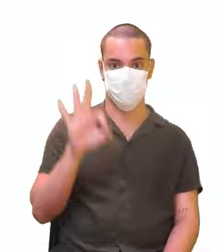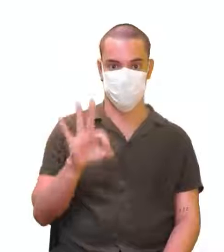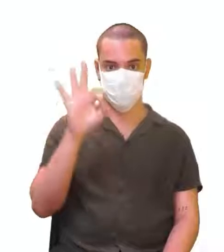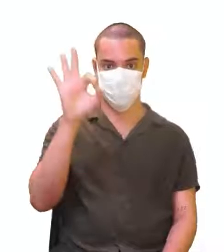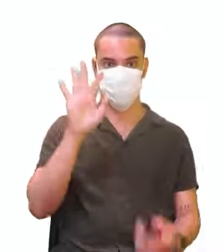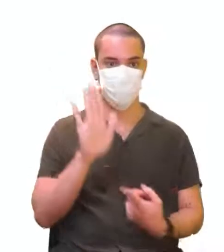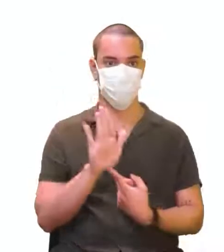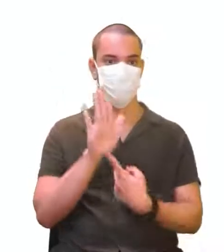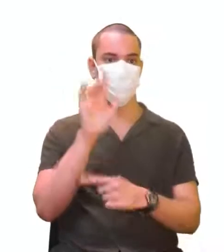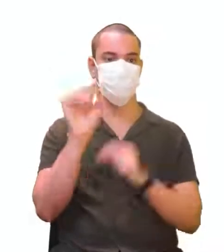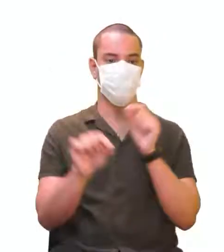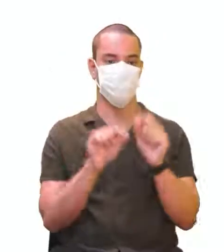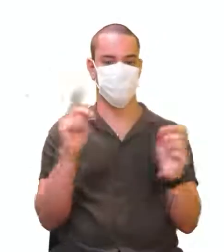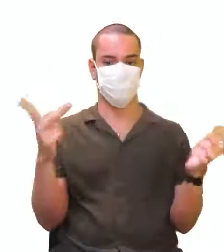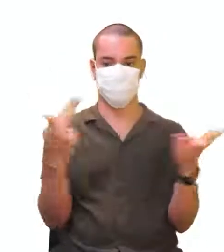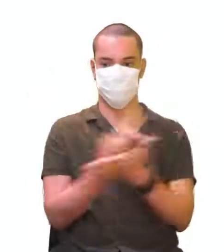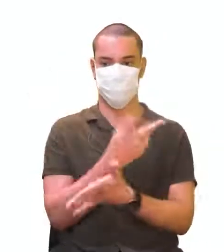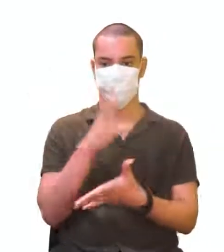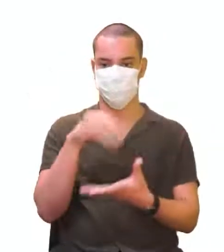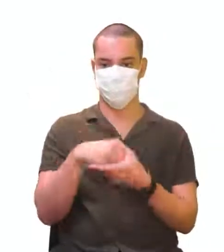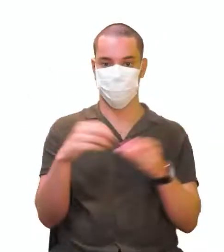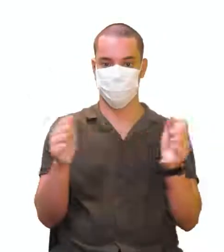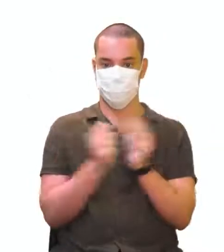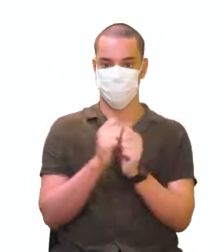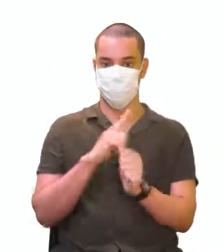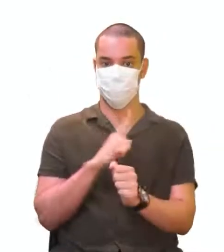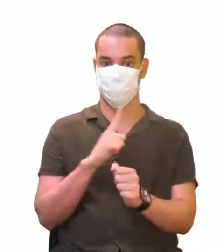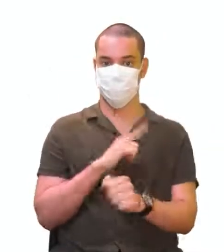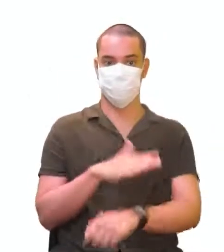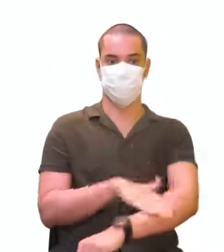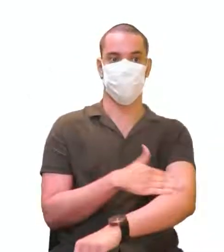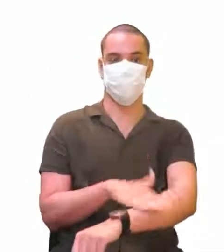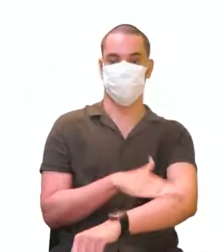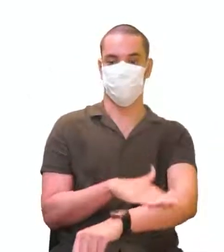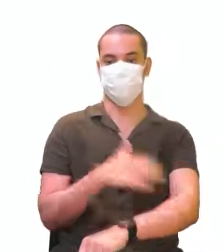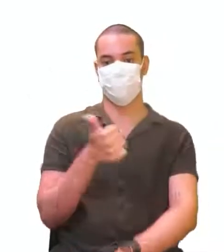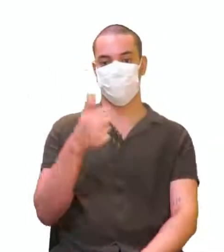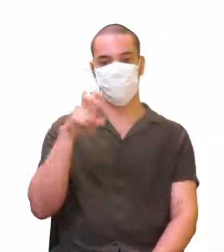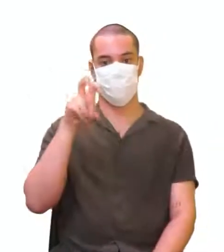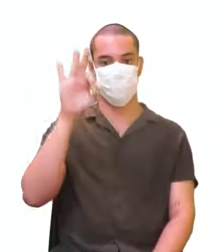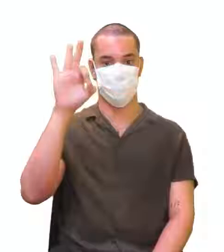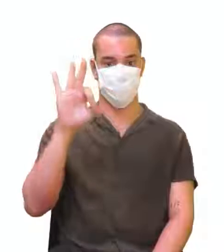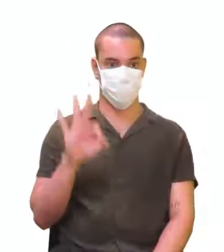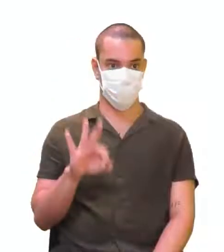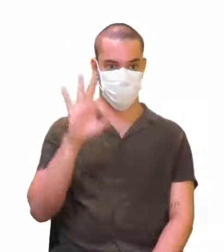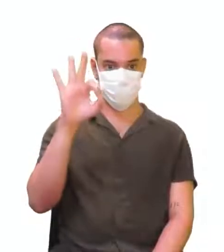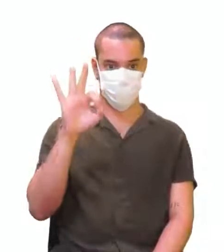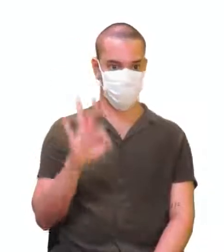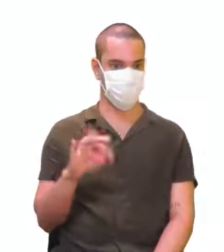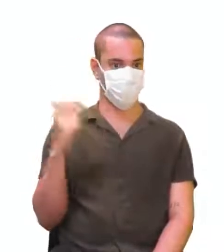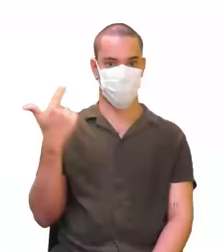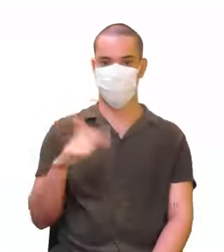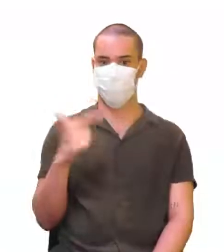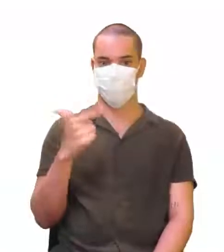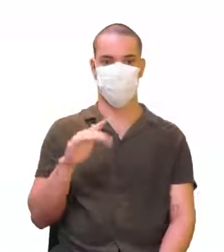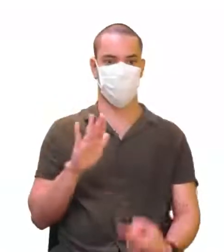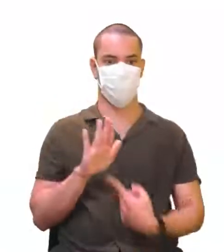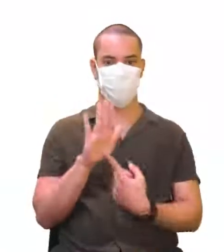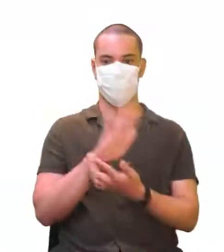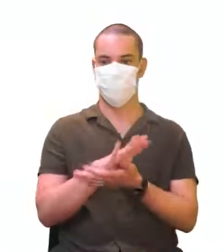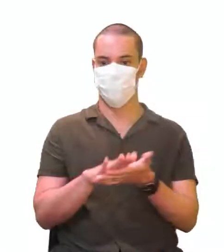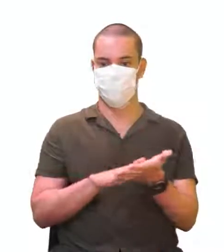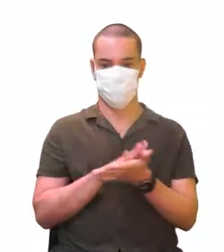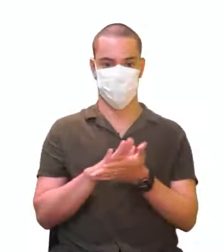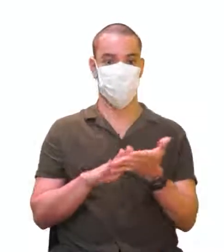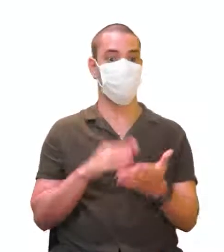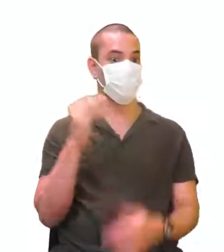indivíduos apresentavam aglutinação e pertenciam à raça branca e 15% não apresentavam. Olha